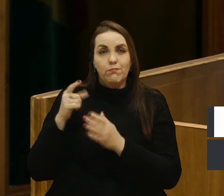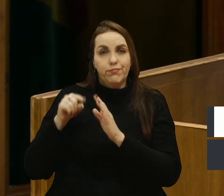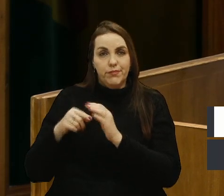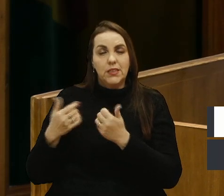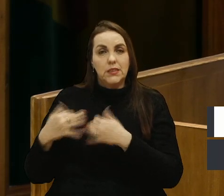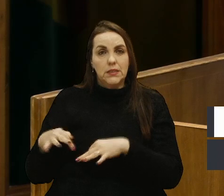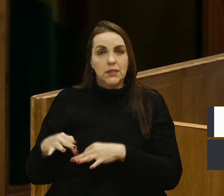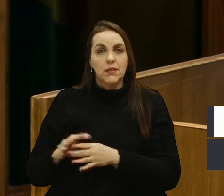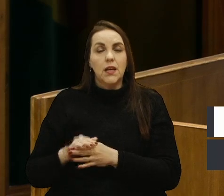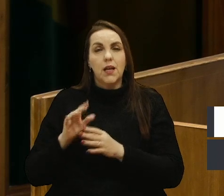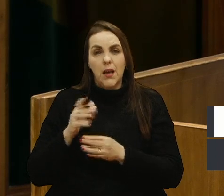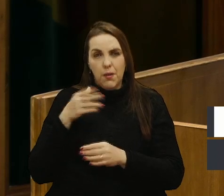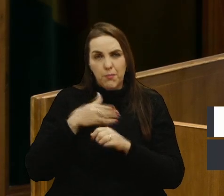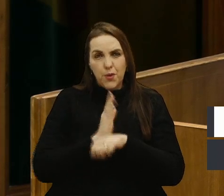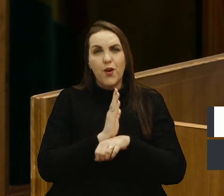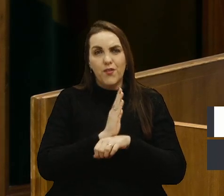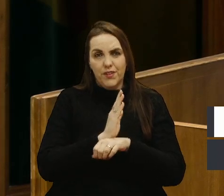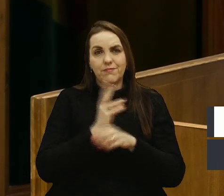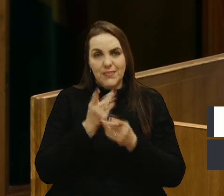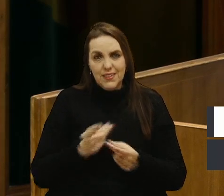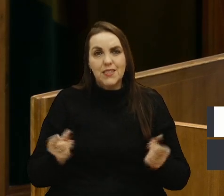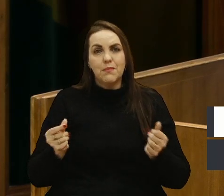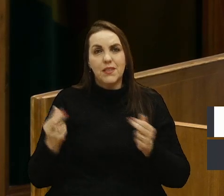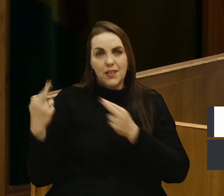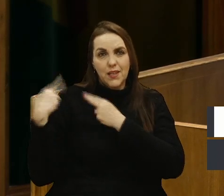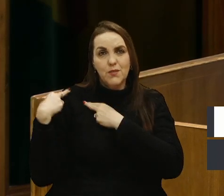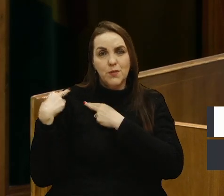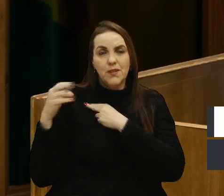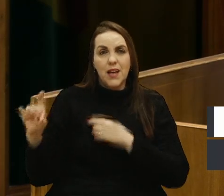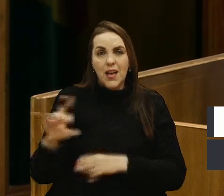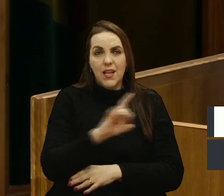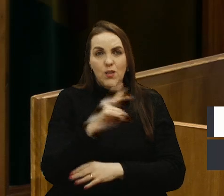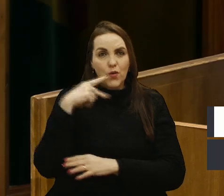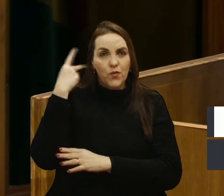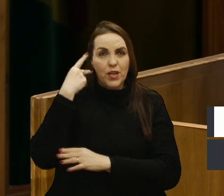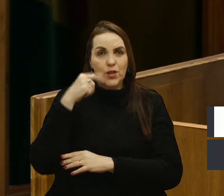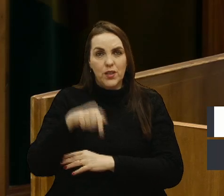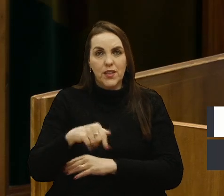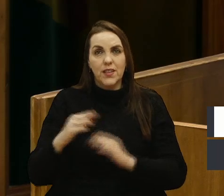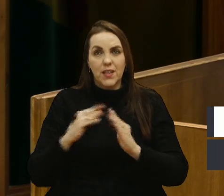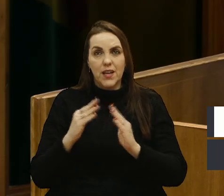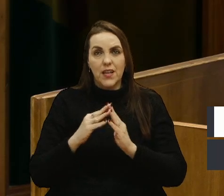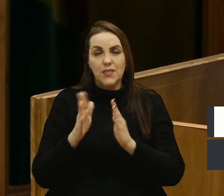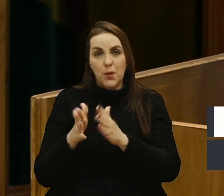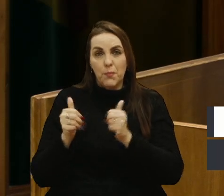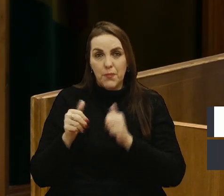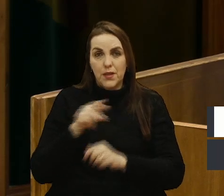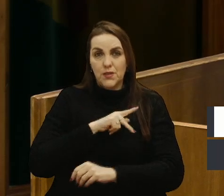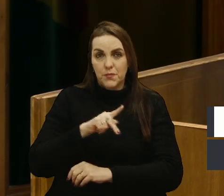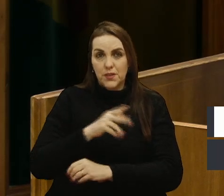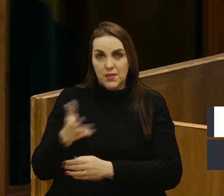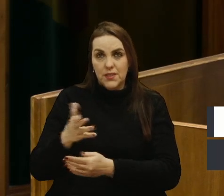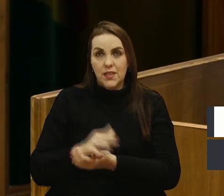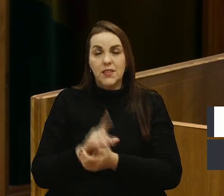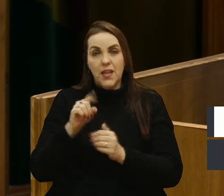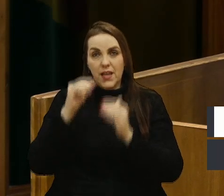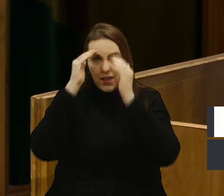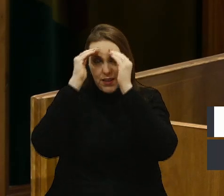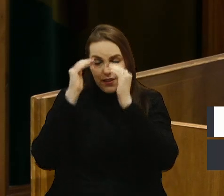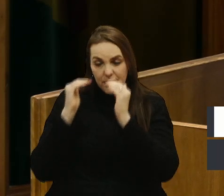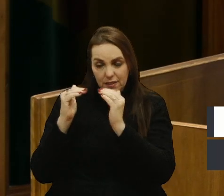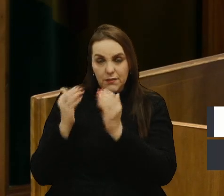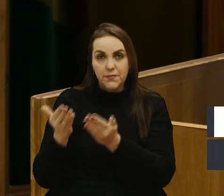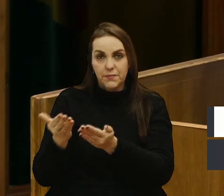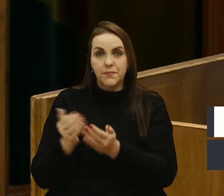com sensibilidade e responsabilidade por cada vereador dessa casa. A única coisa que eu peço aqui, senhor presidente, é